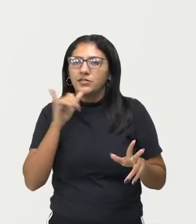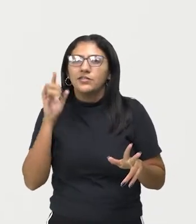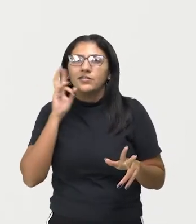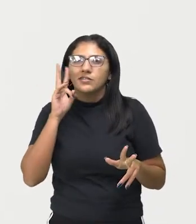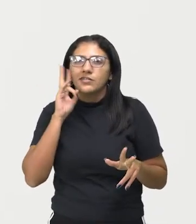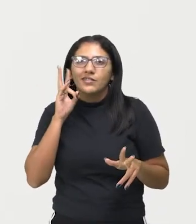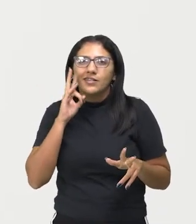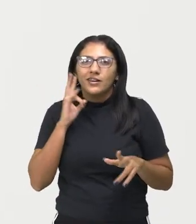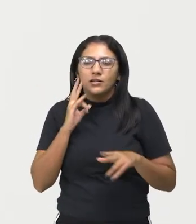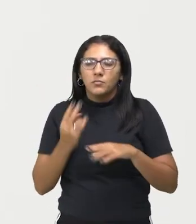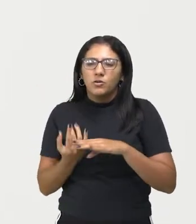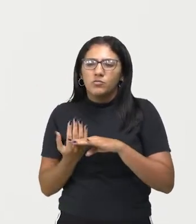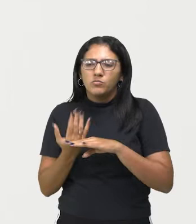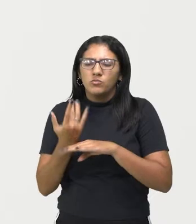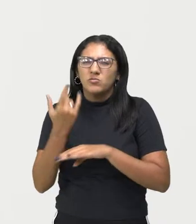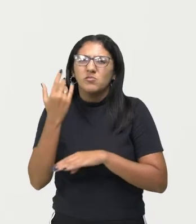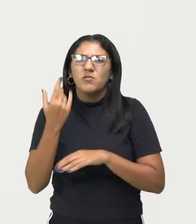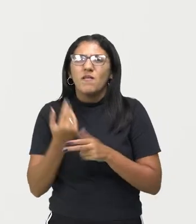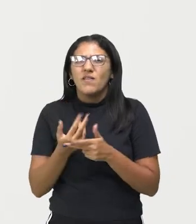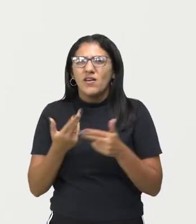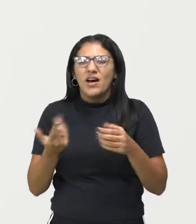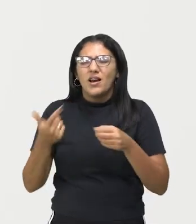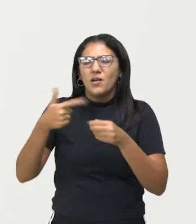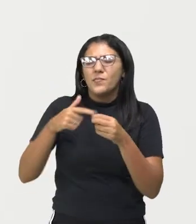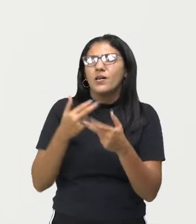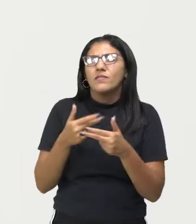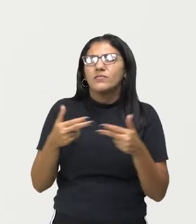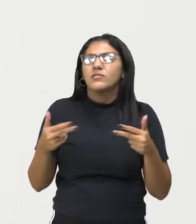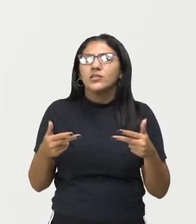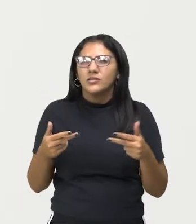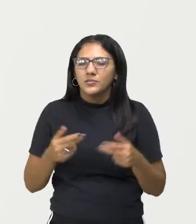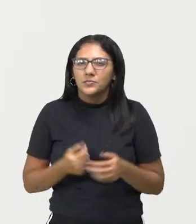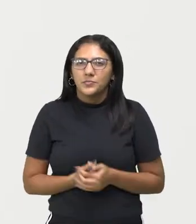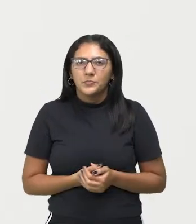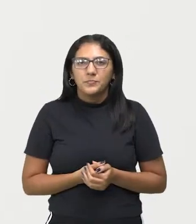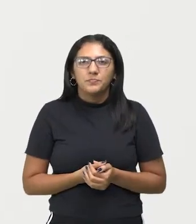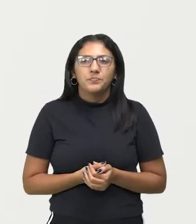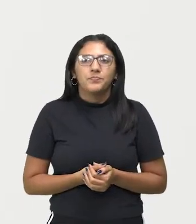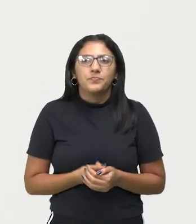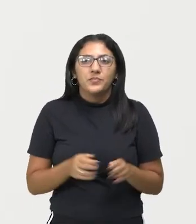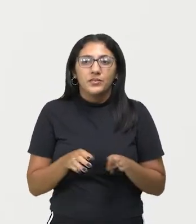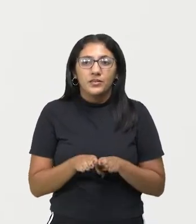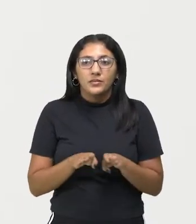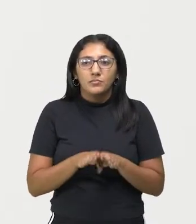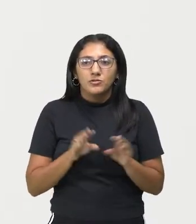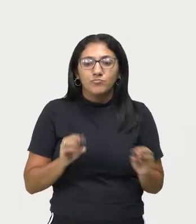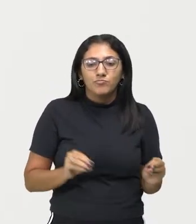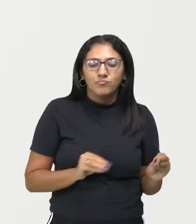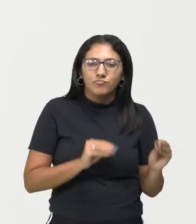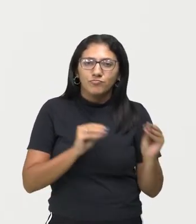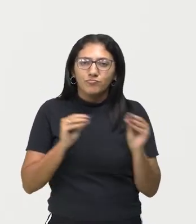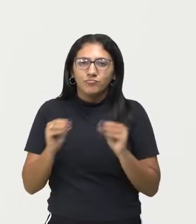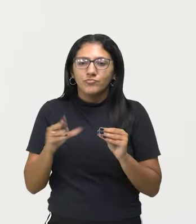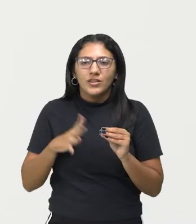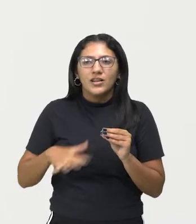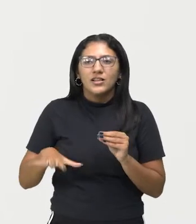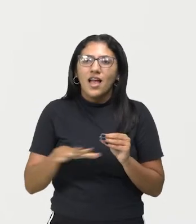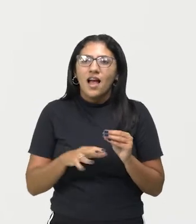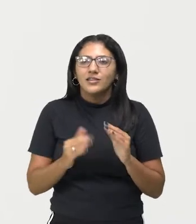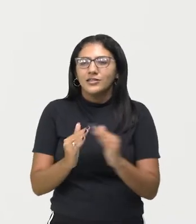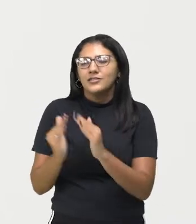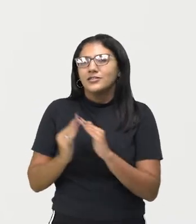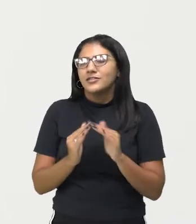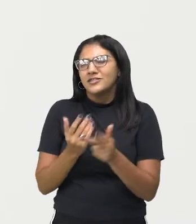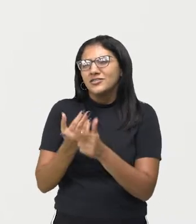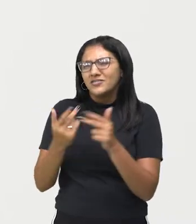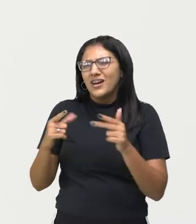movidas a carvão, a algum tipo de combustível. E ao deslocamento de territórios das casas das